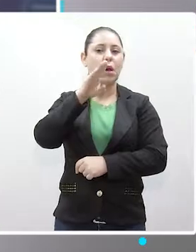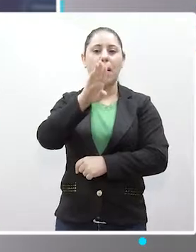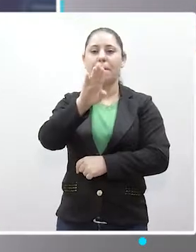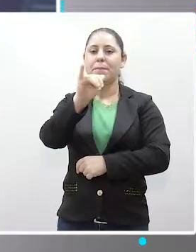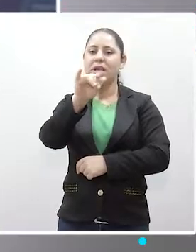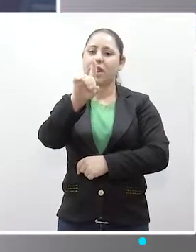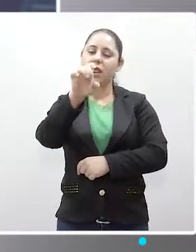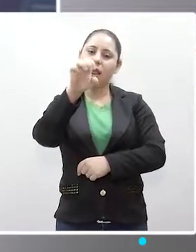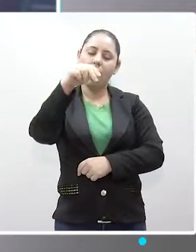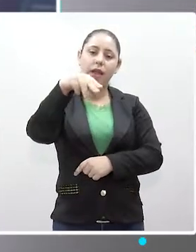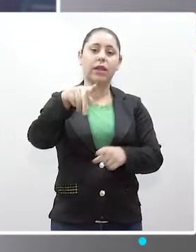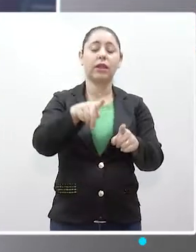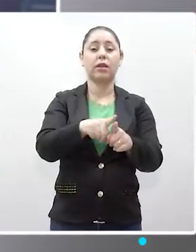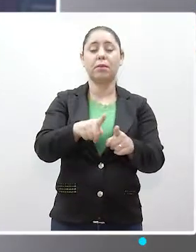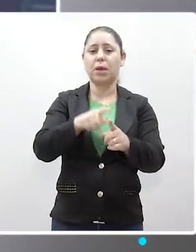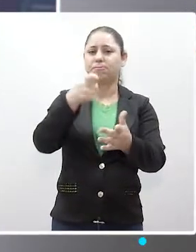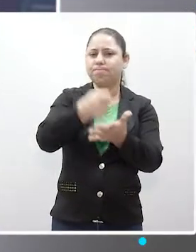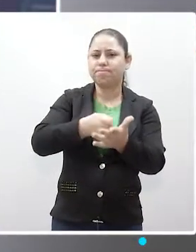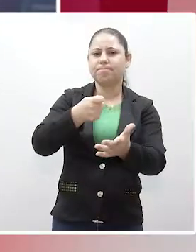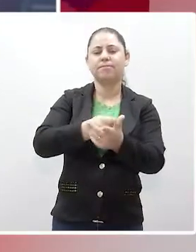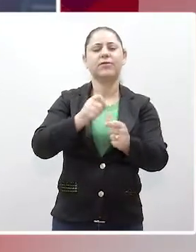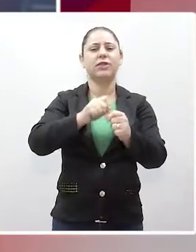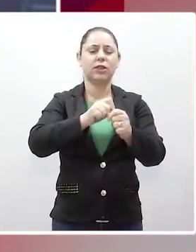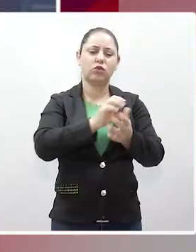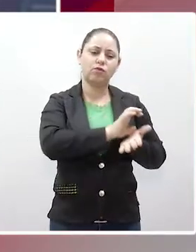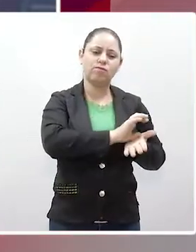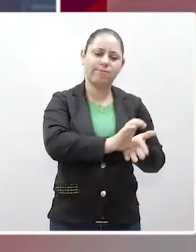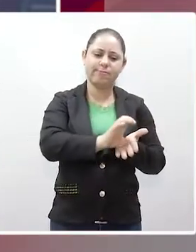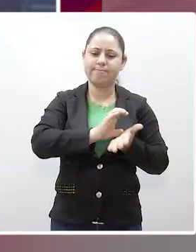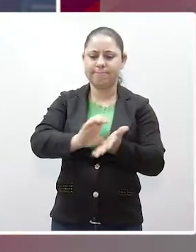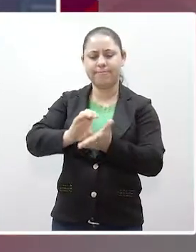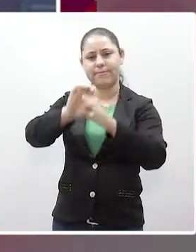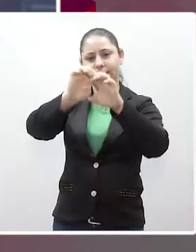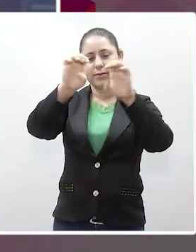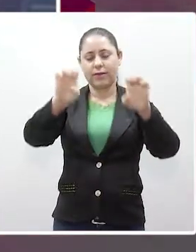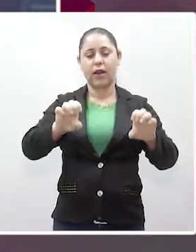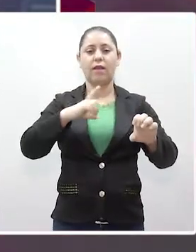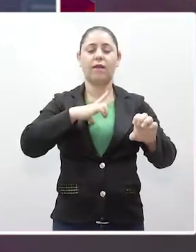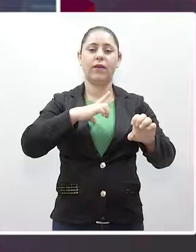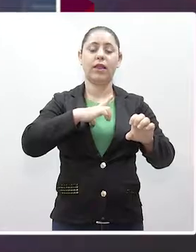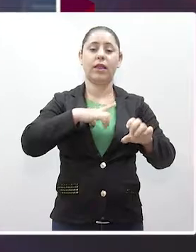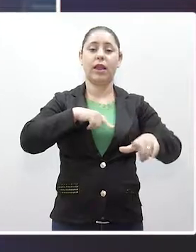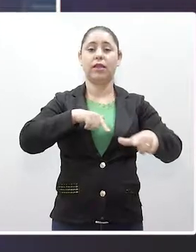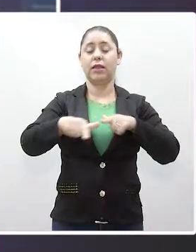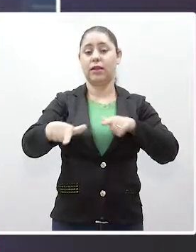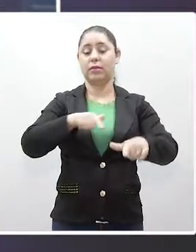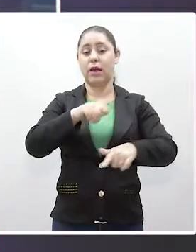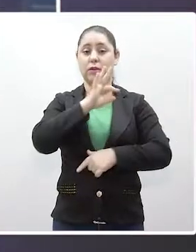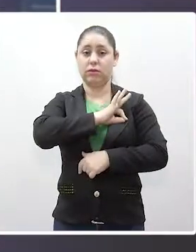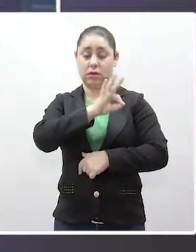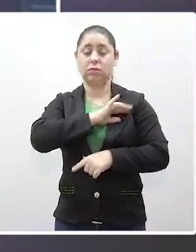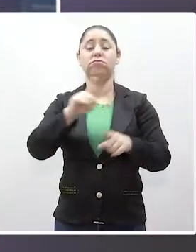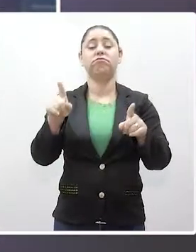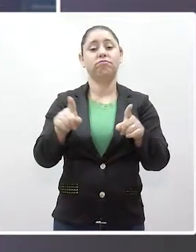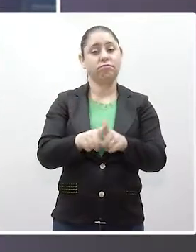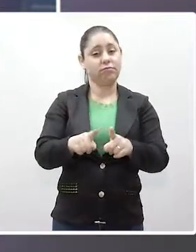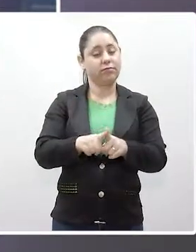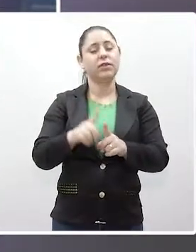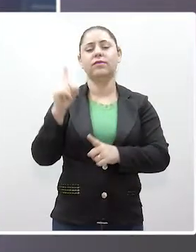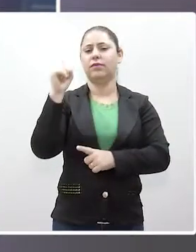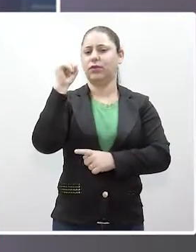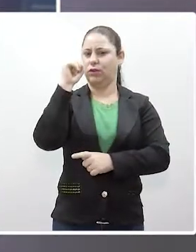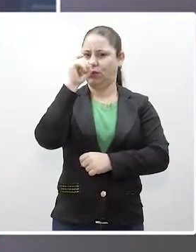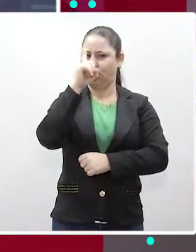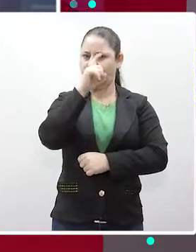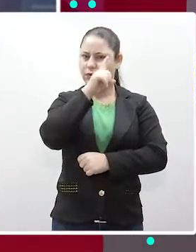Biden, fazendo um maciço pacote de investimentos em infraestrutura para gerar emprego e renda. Então vai ser muito difícil aí,